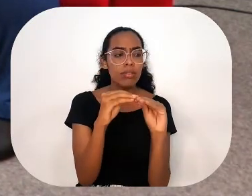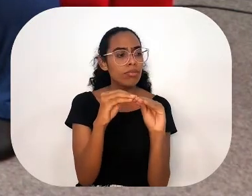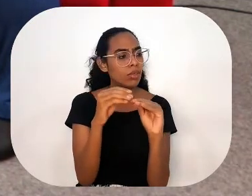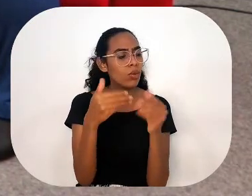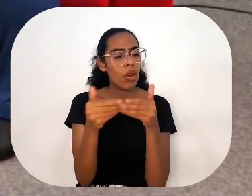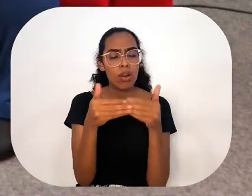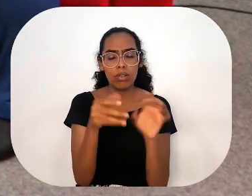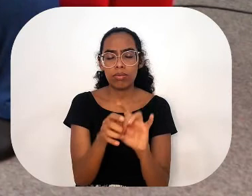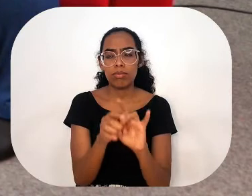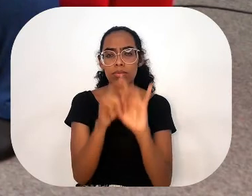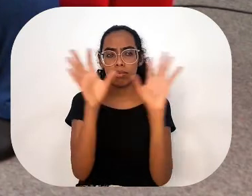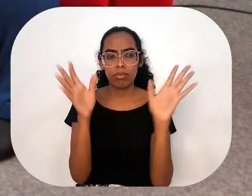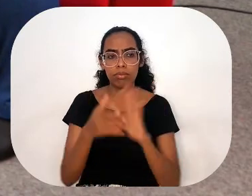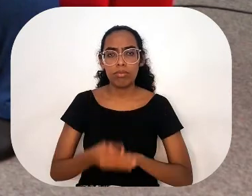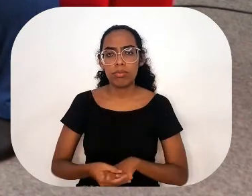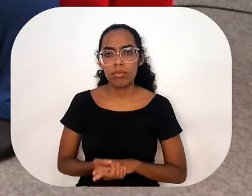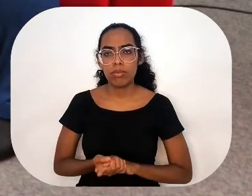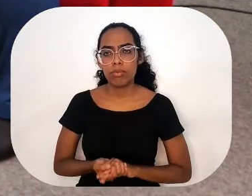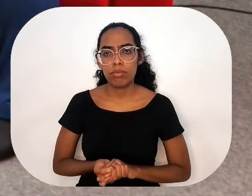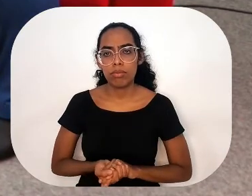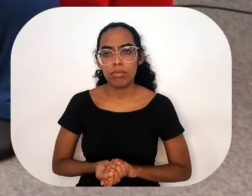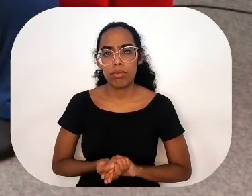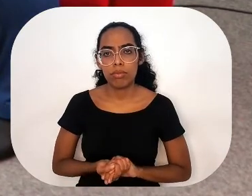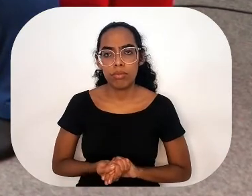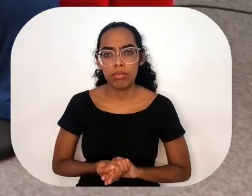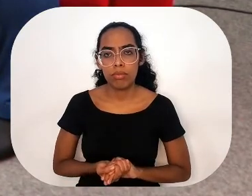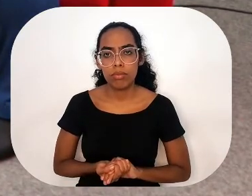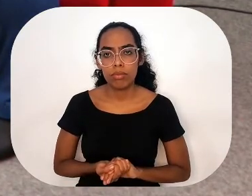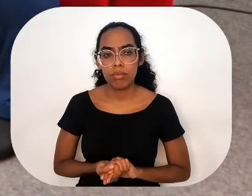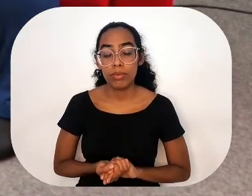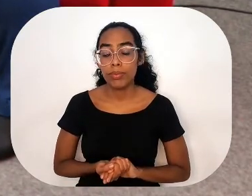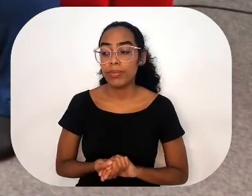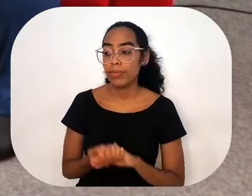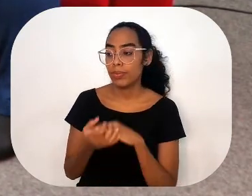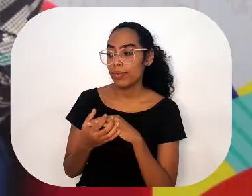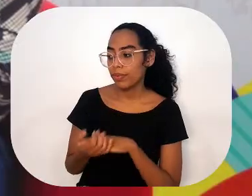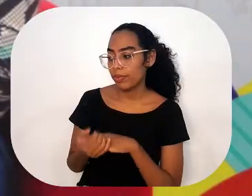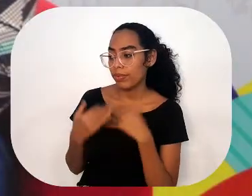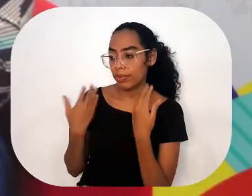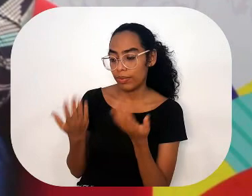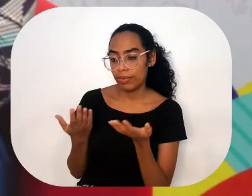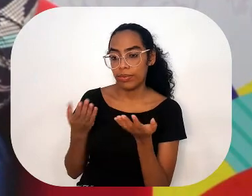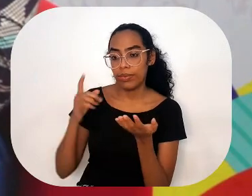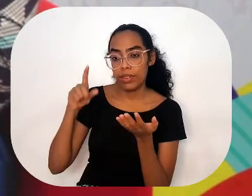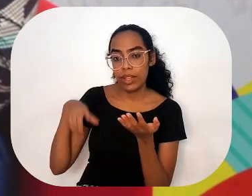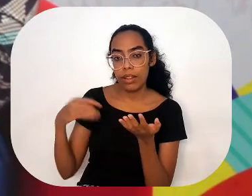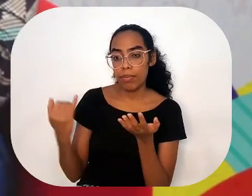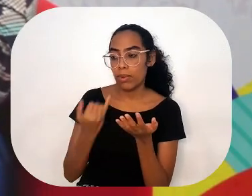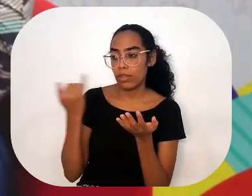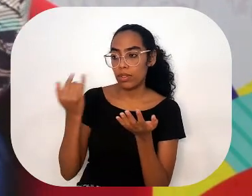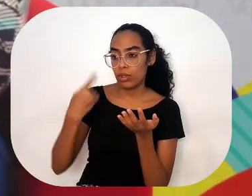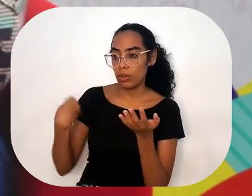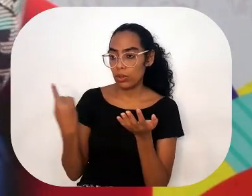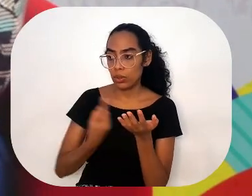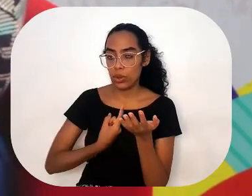encontrados pelas pessoas e qualquer um pode ler né Qualquer um pode ler bom aí é importante a gente dizer o que que a gente trouxe né para o é